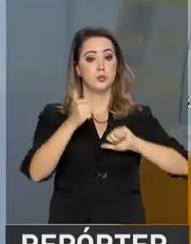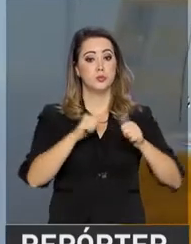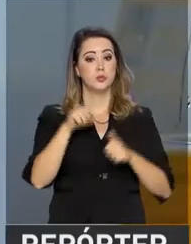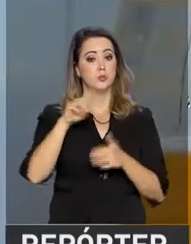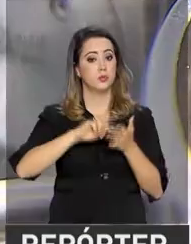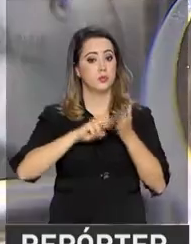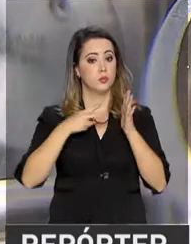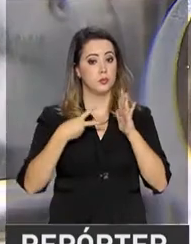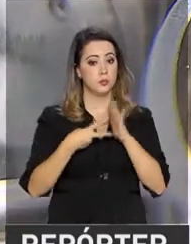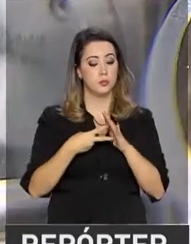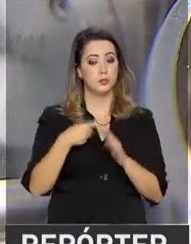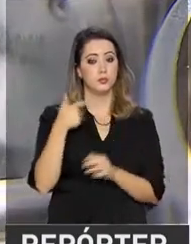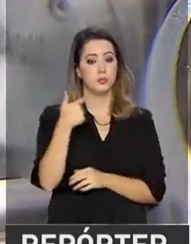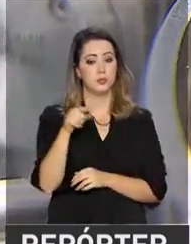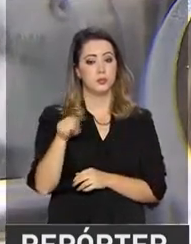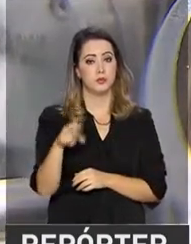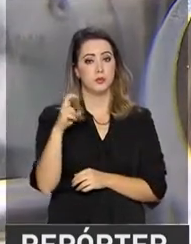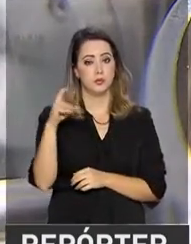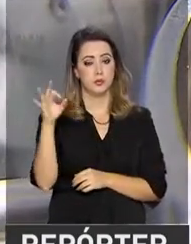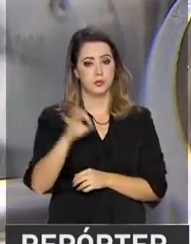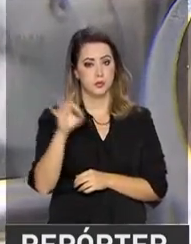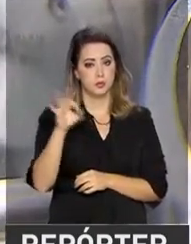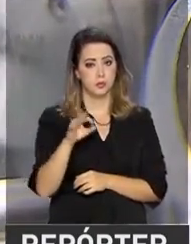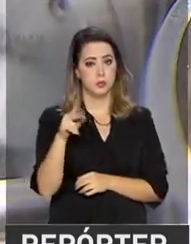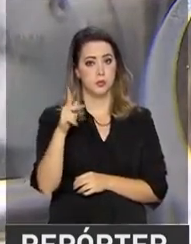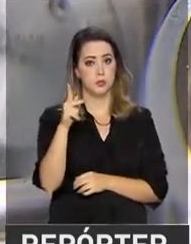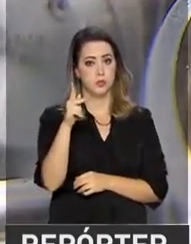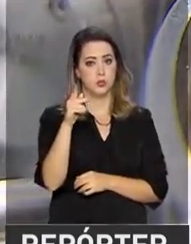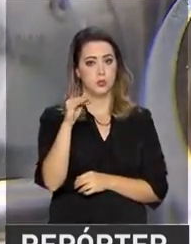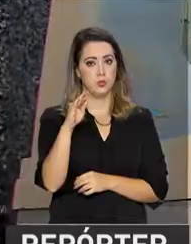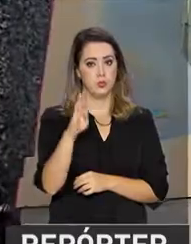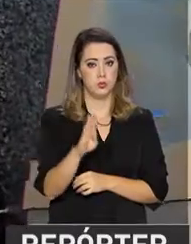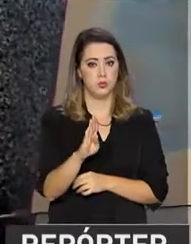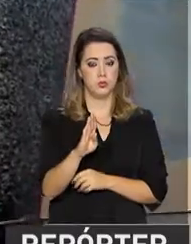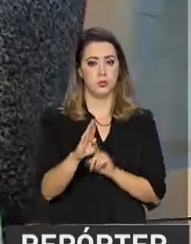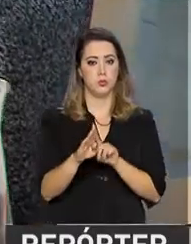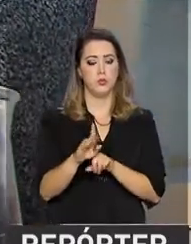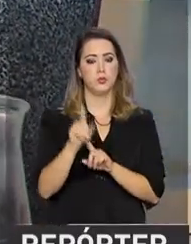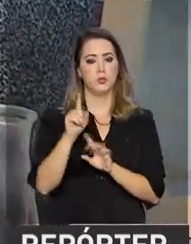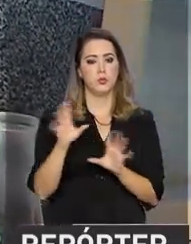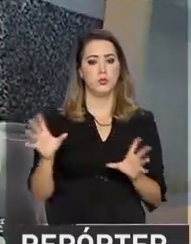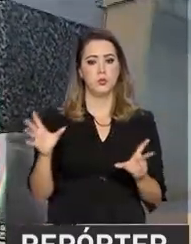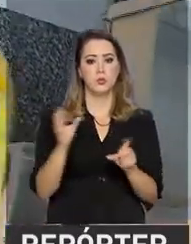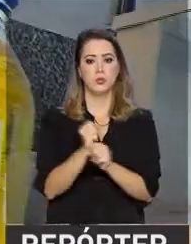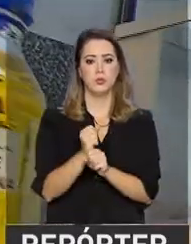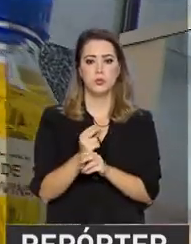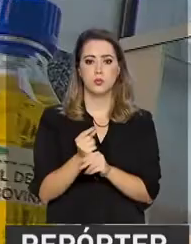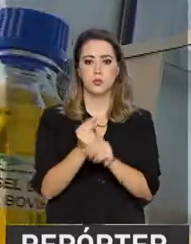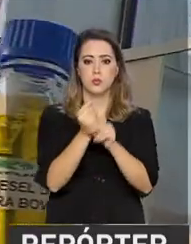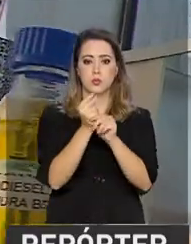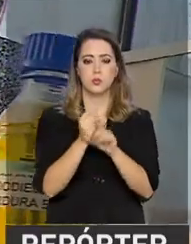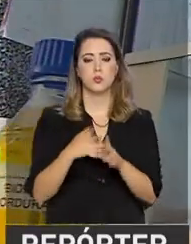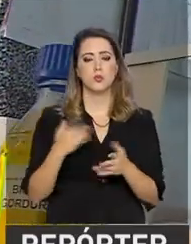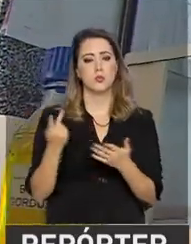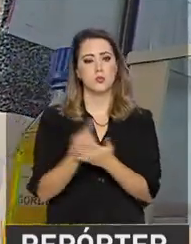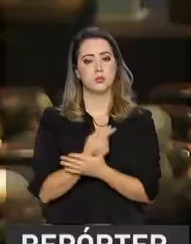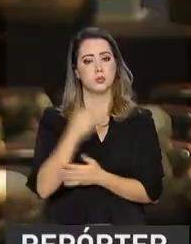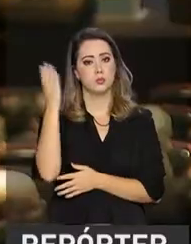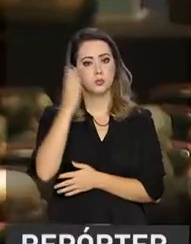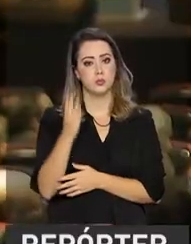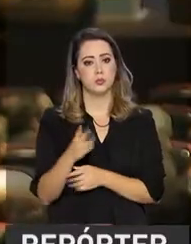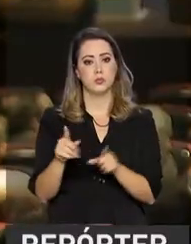responde por cerca de 2 e meio por cento do produto interno bruto brasileiro que é a soma de todas as riquezas produzidas no país